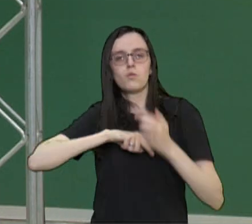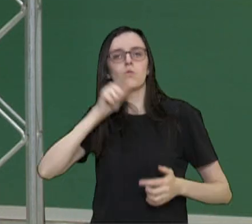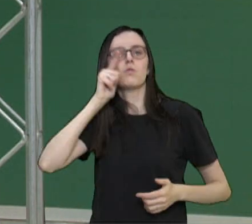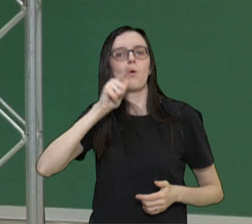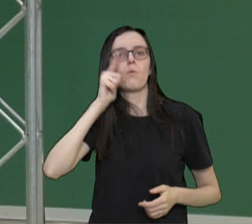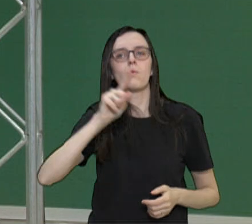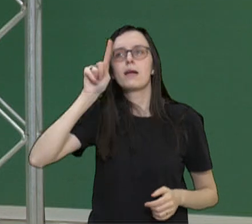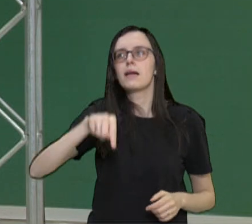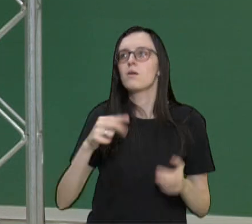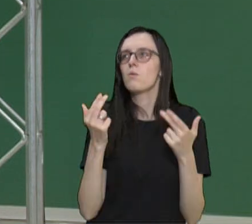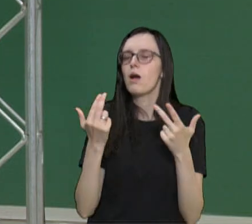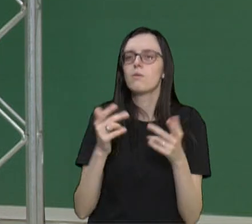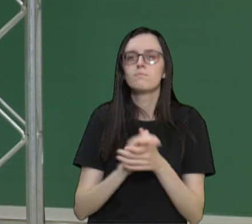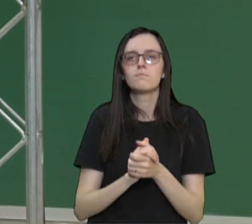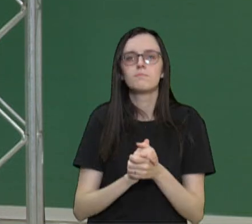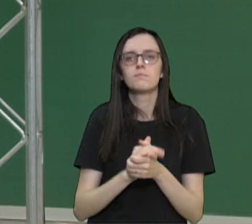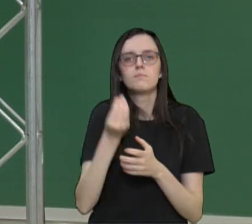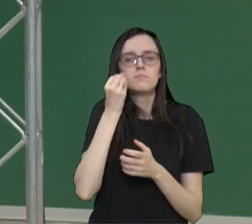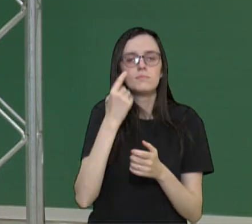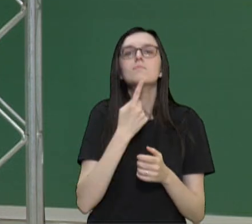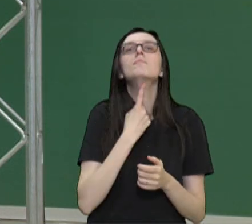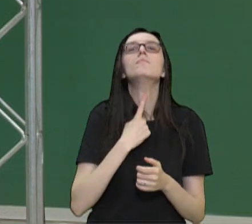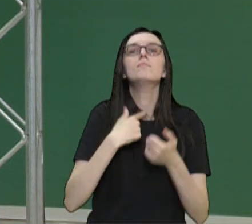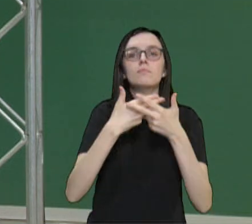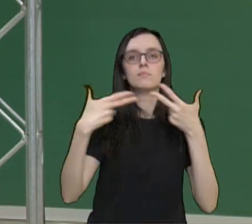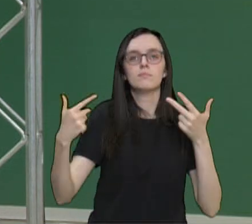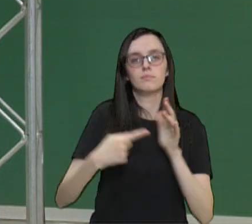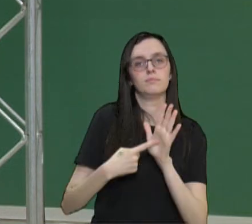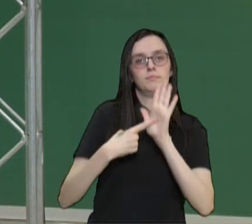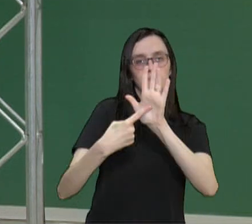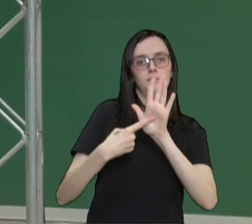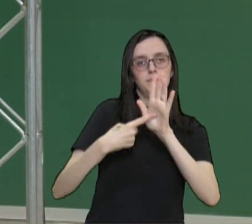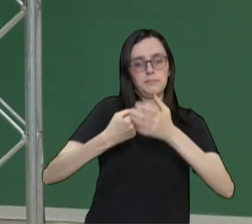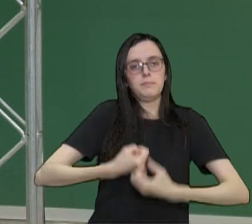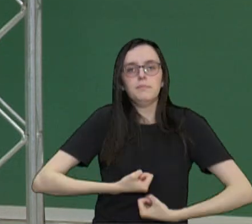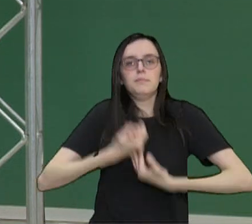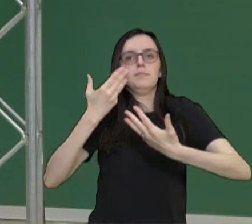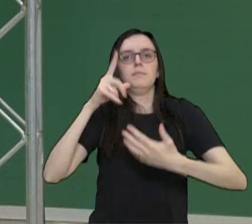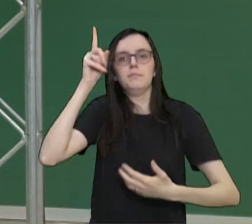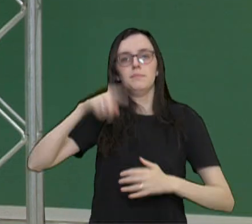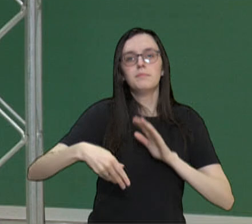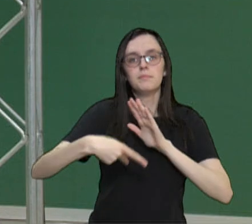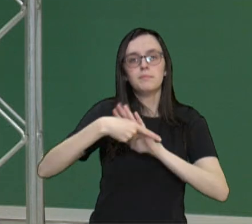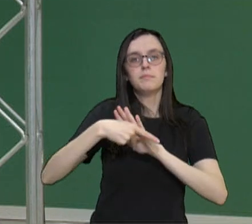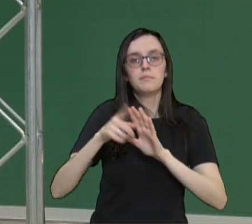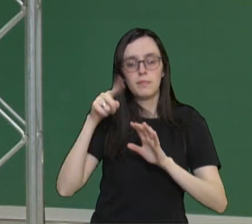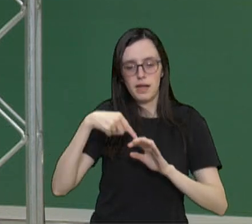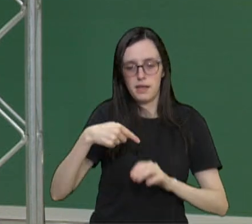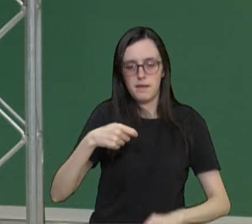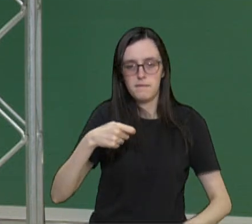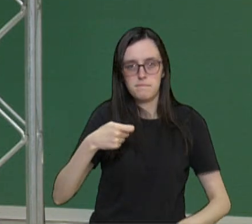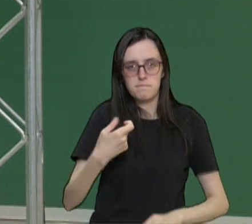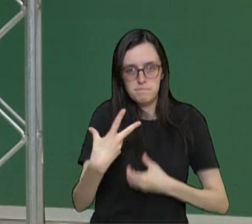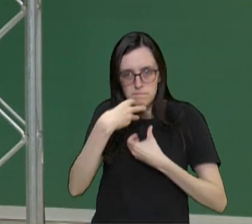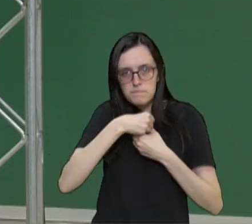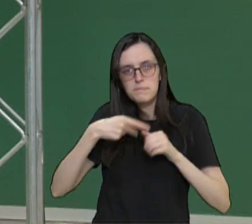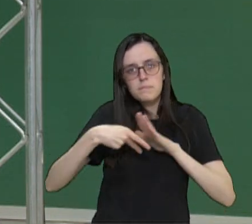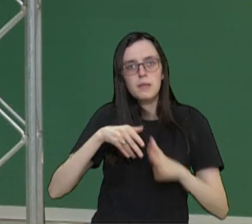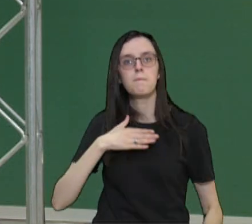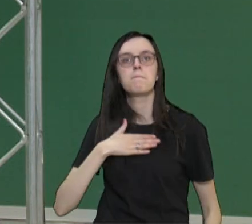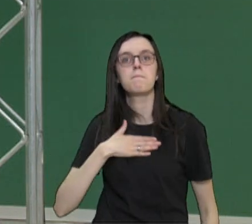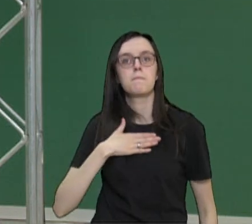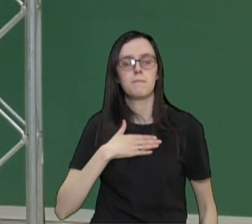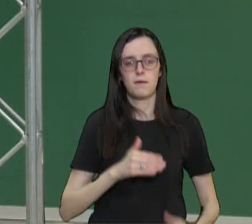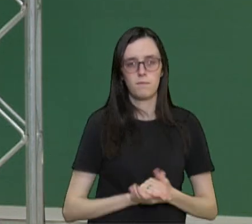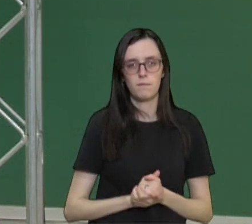podia aflorar seus desejos por causa do antropocentrismo. E a igreja ela faz a Contra-Reforma e